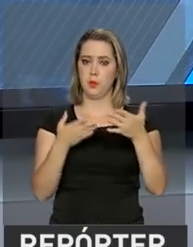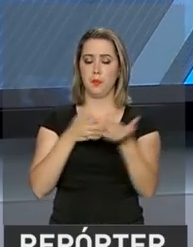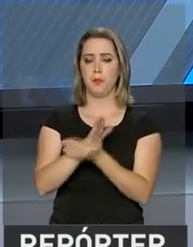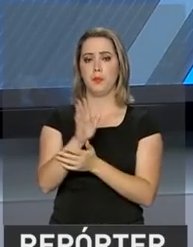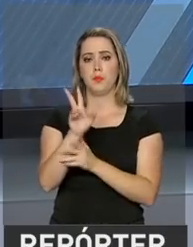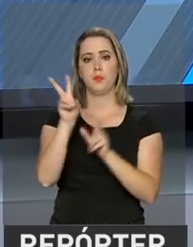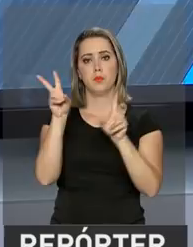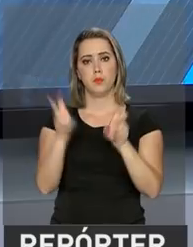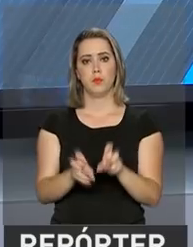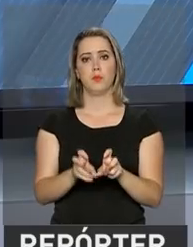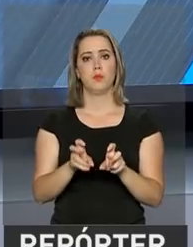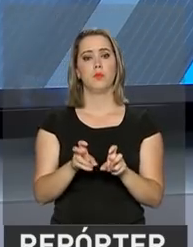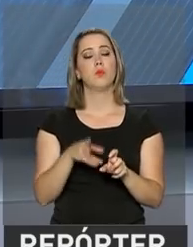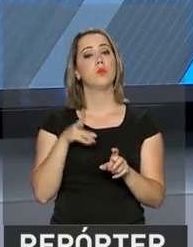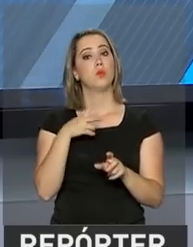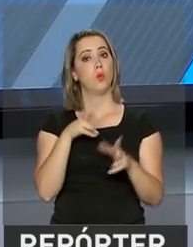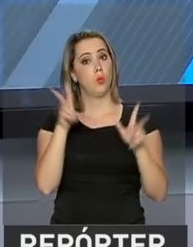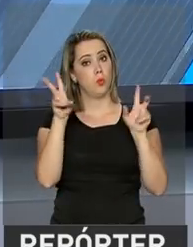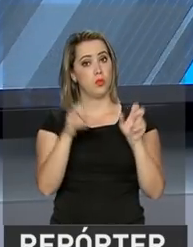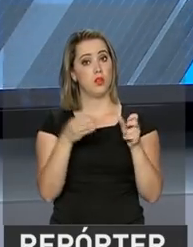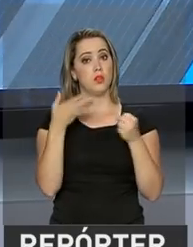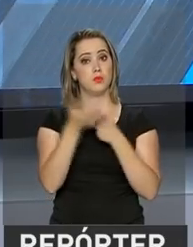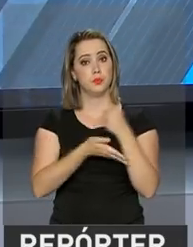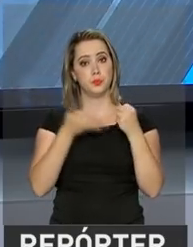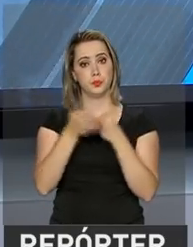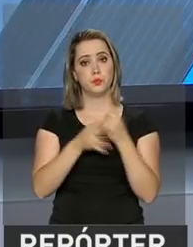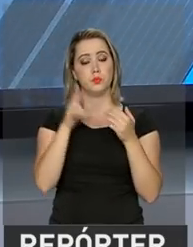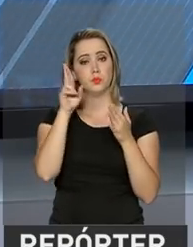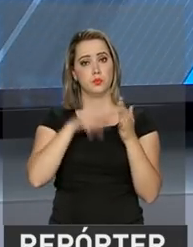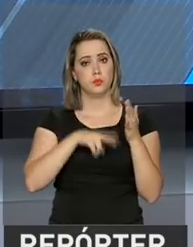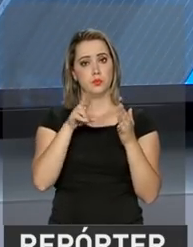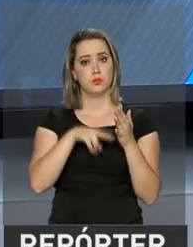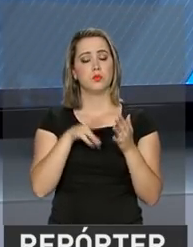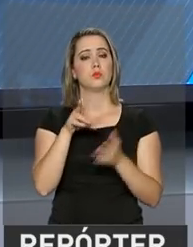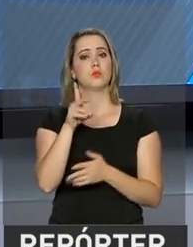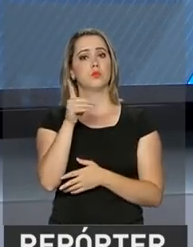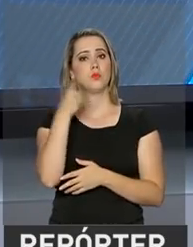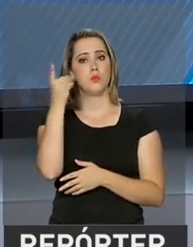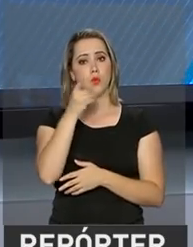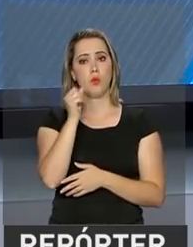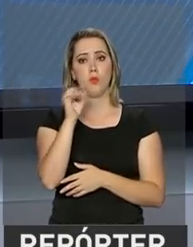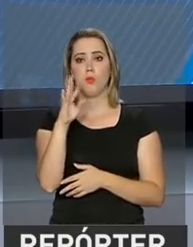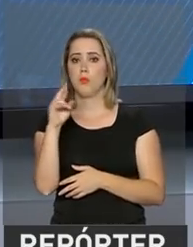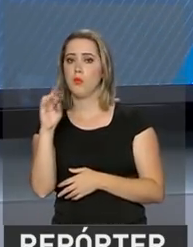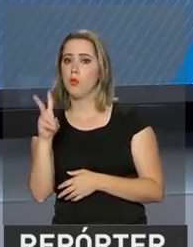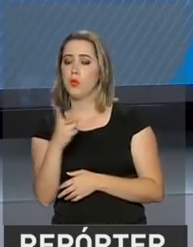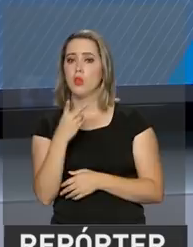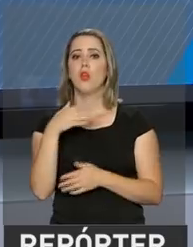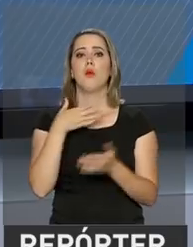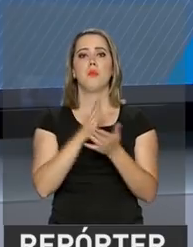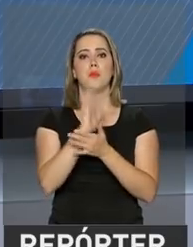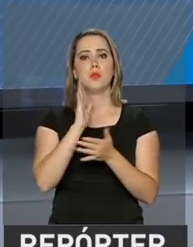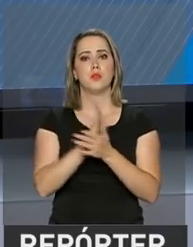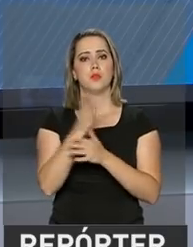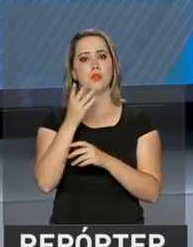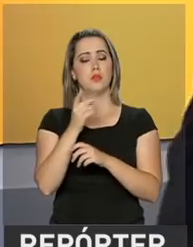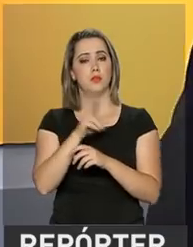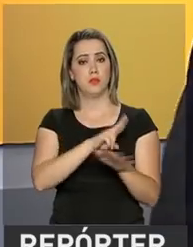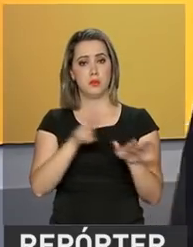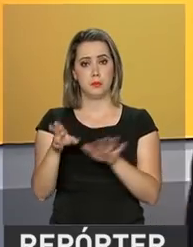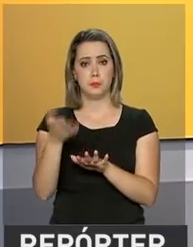aprovação do texto o texto base do relator o deputado arthur maia foi aprovado na semana passada